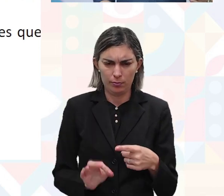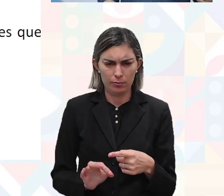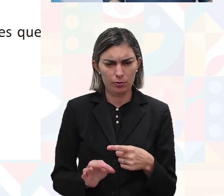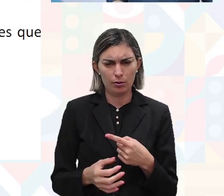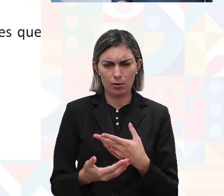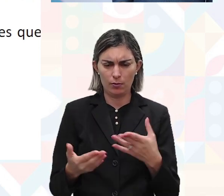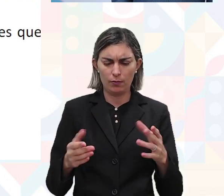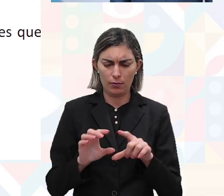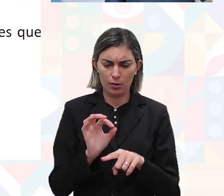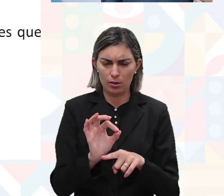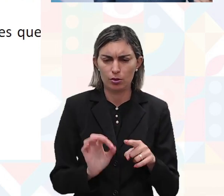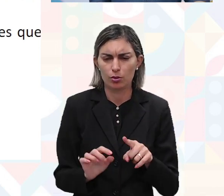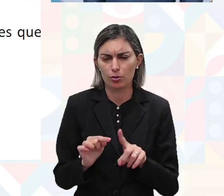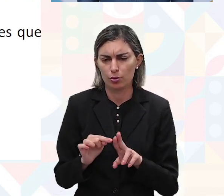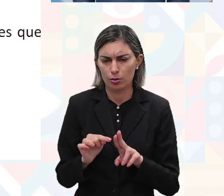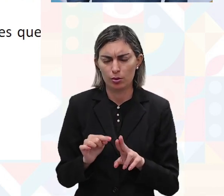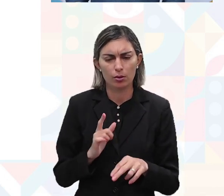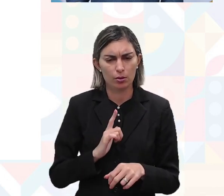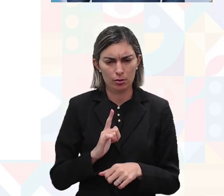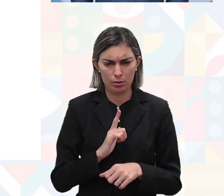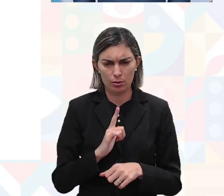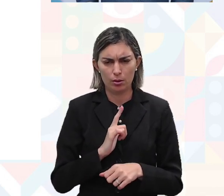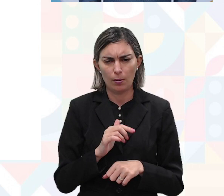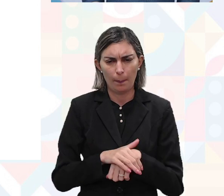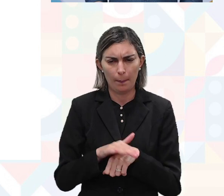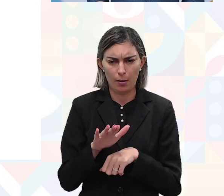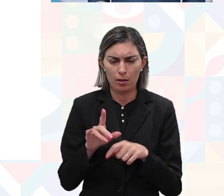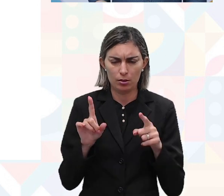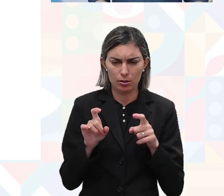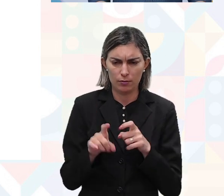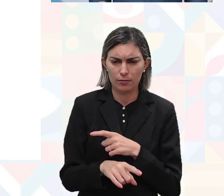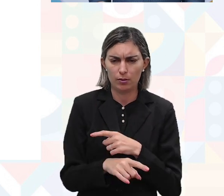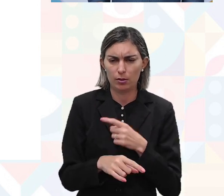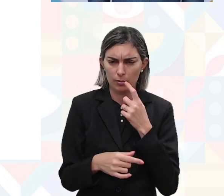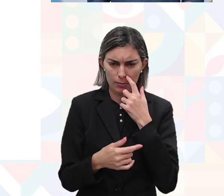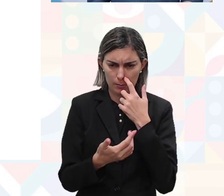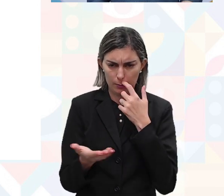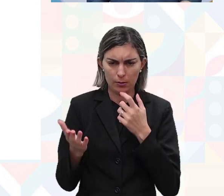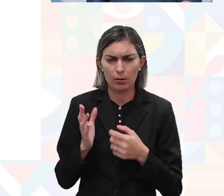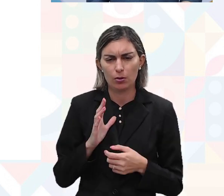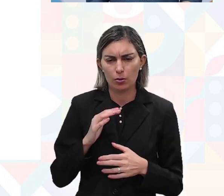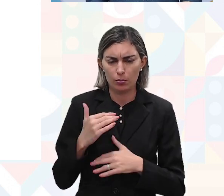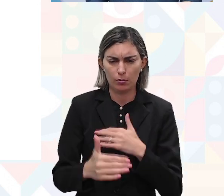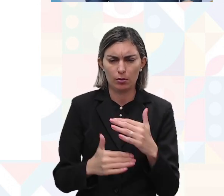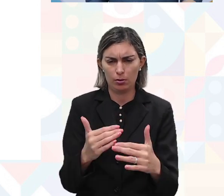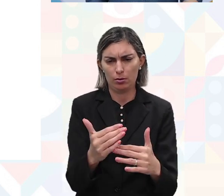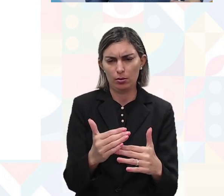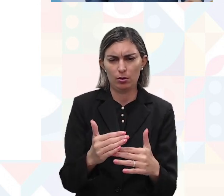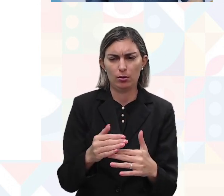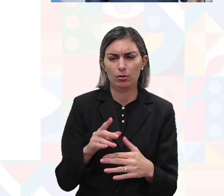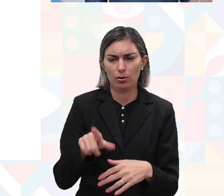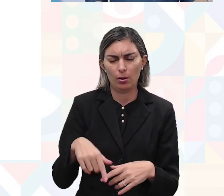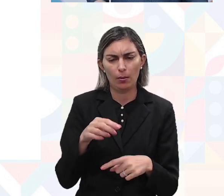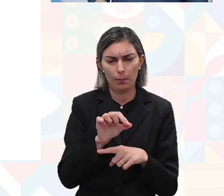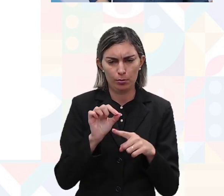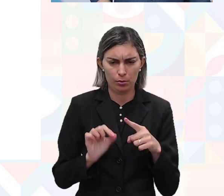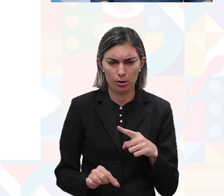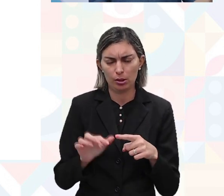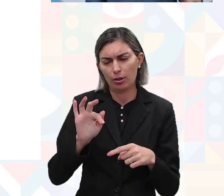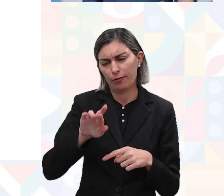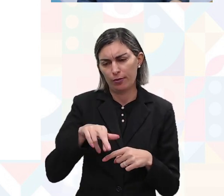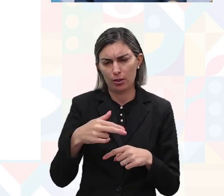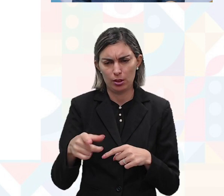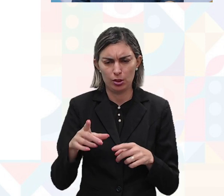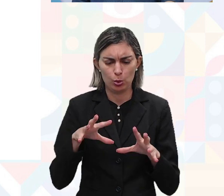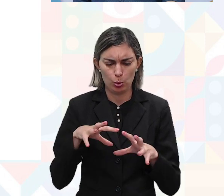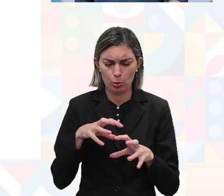a fração de unidades que tem um ou mais defeitos, além do rendimento do processo, que é a porcentagem ou fração do total